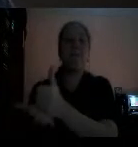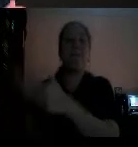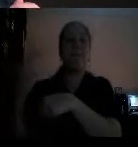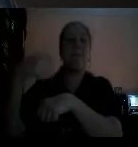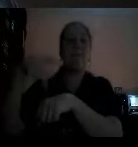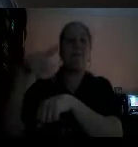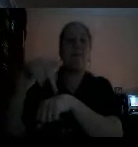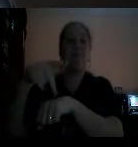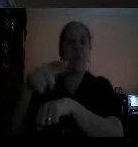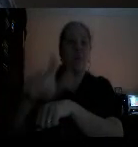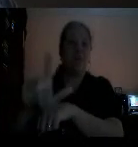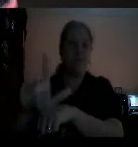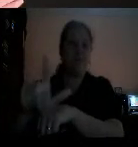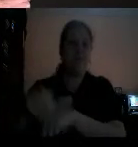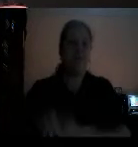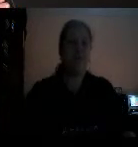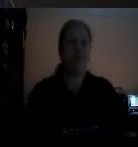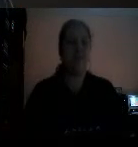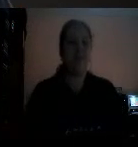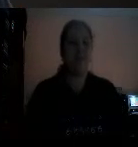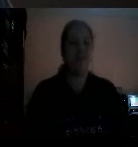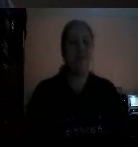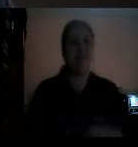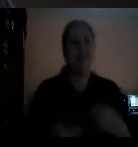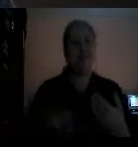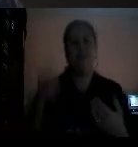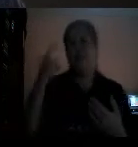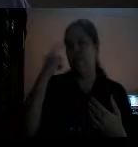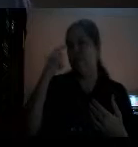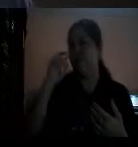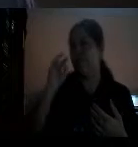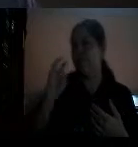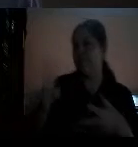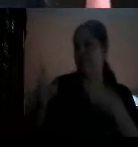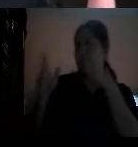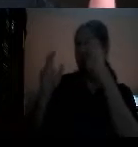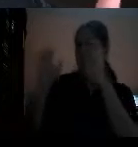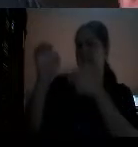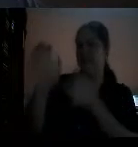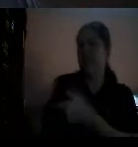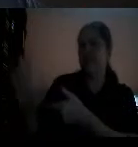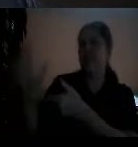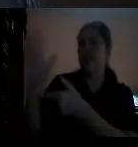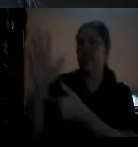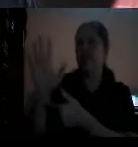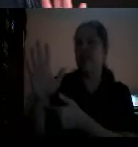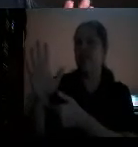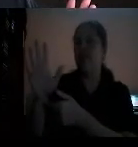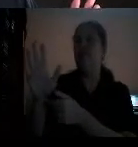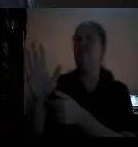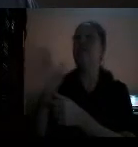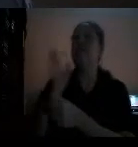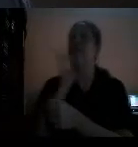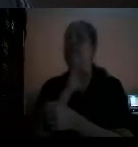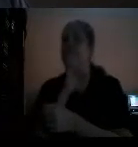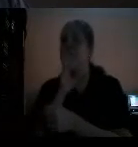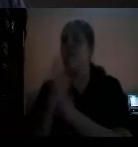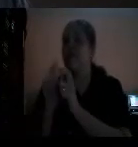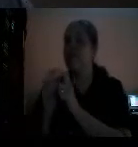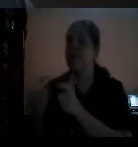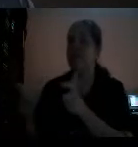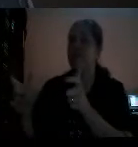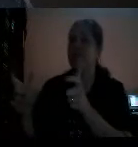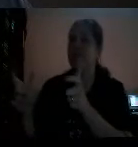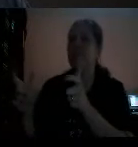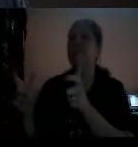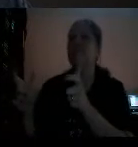intervir. Militarmente, se necessário for. Ideologicamente, sempre. Entende? Então também vai